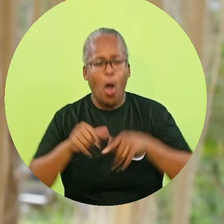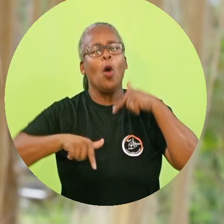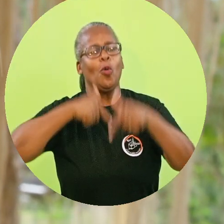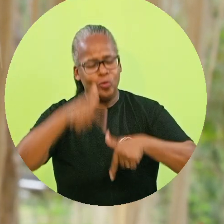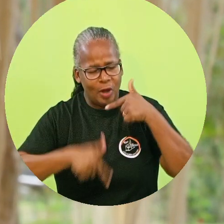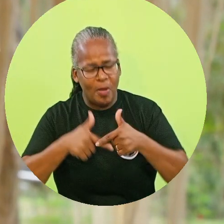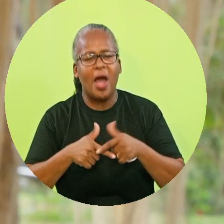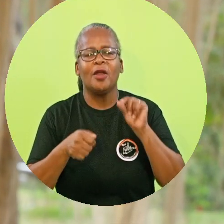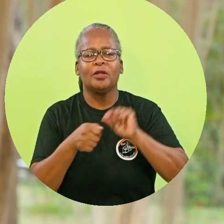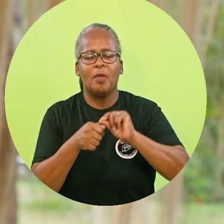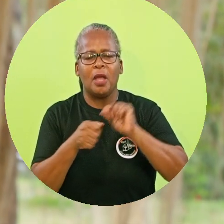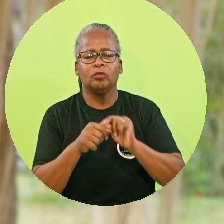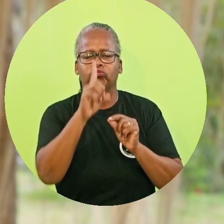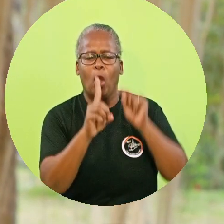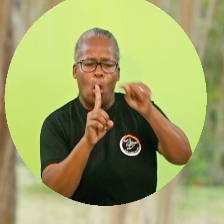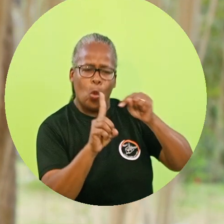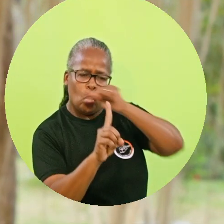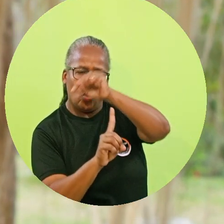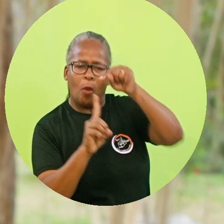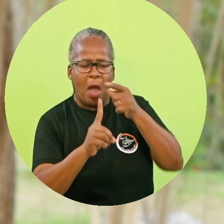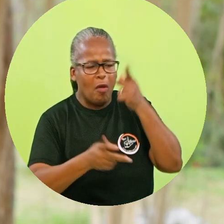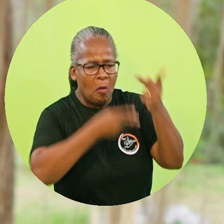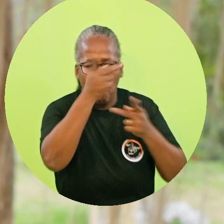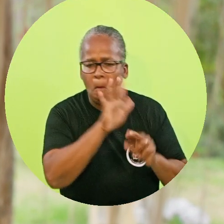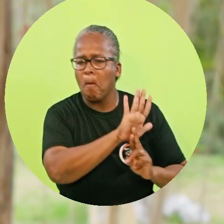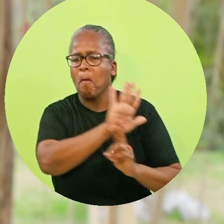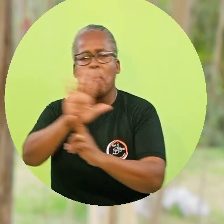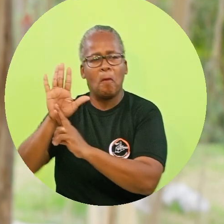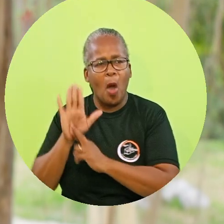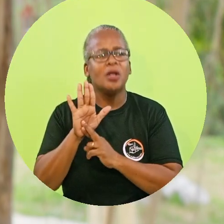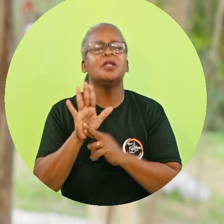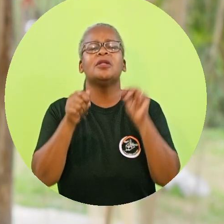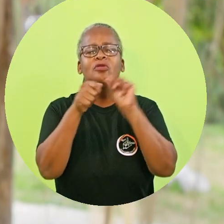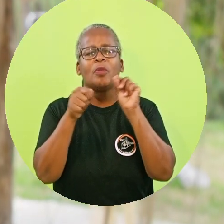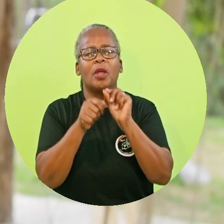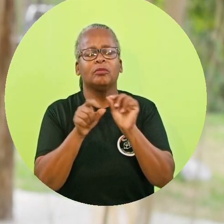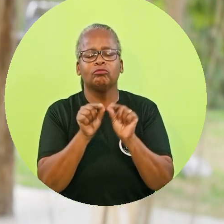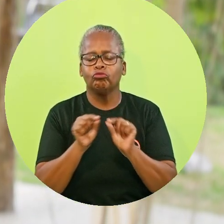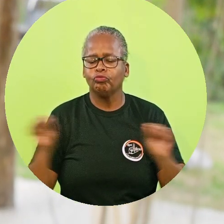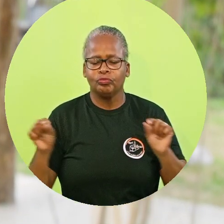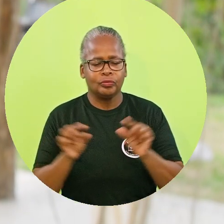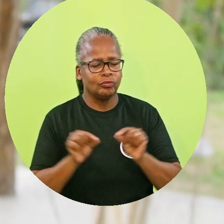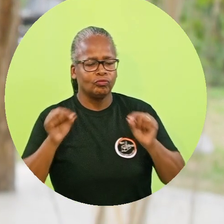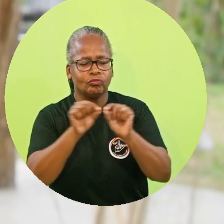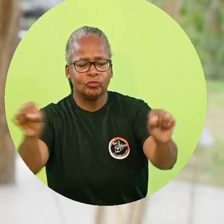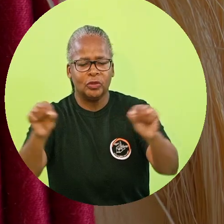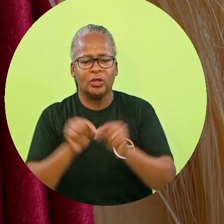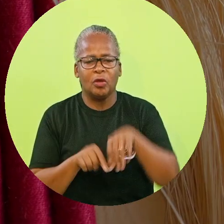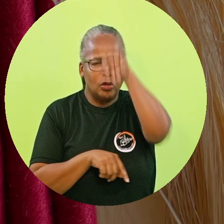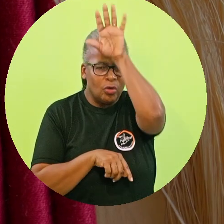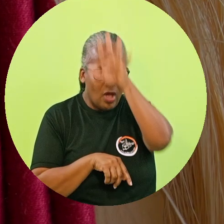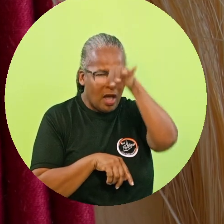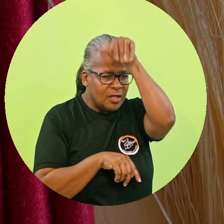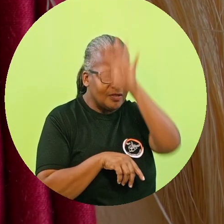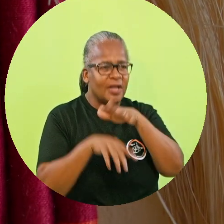tão meticulosamente ordenadas, dialogam ironicamente com as abstrações geométricas, enquanto as franjas